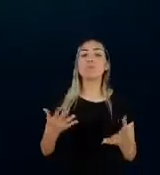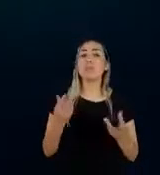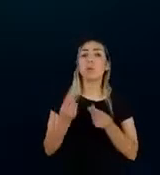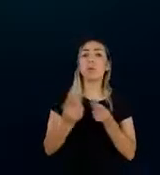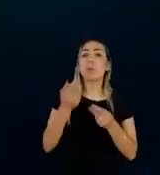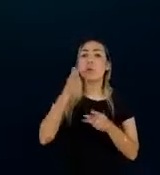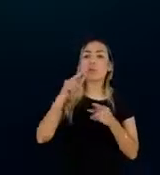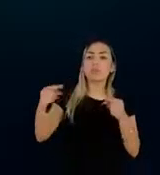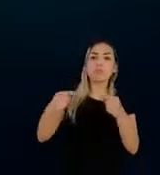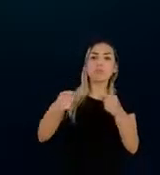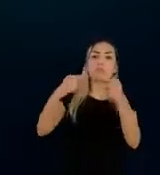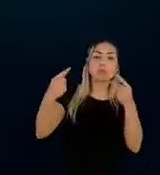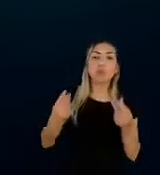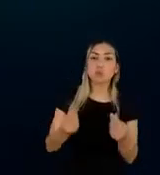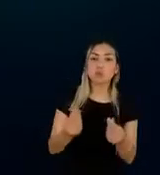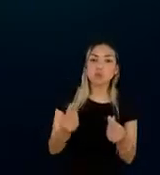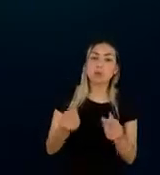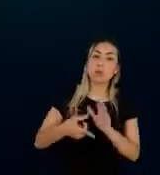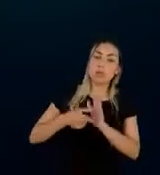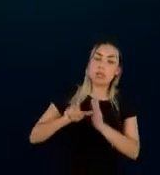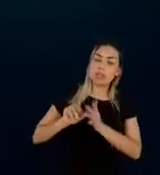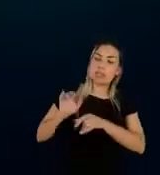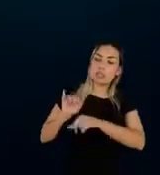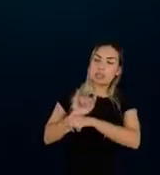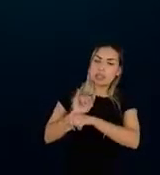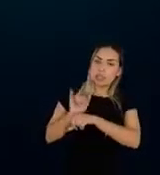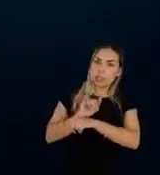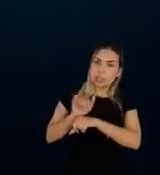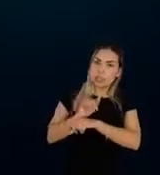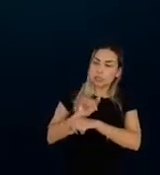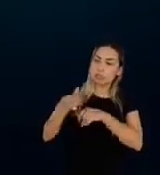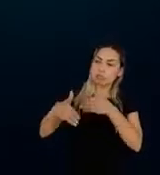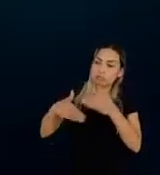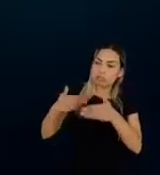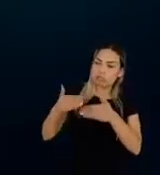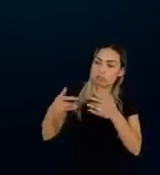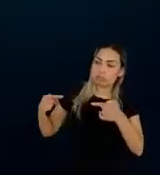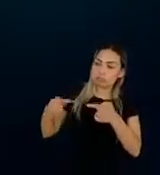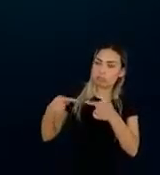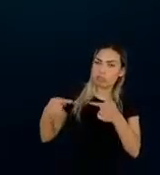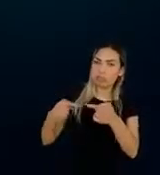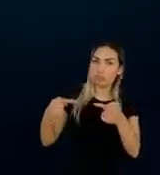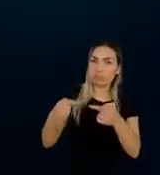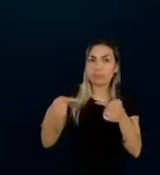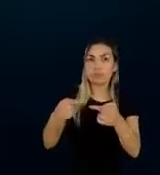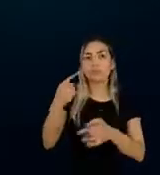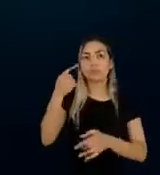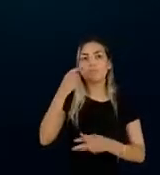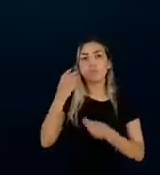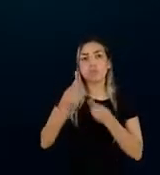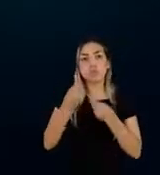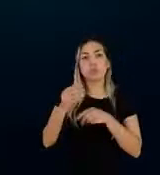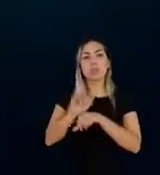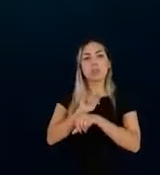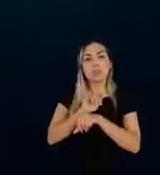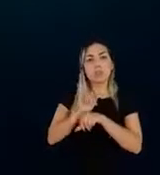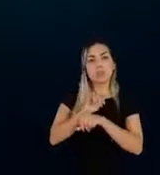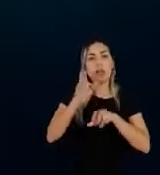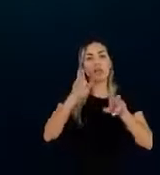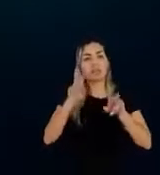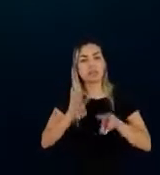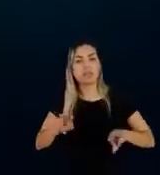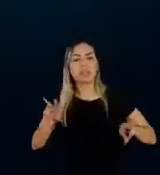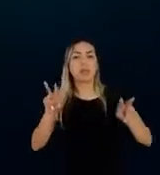lá formulando uma estratégia comum com missão, visão, com também reestruturação